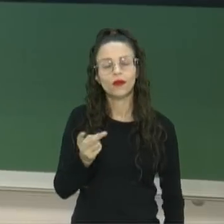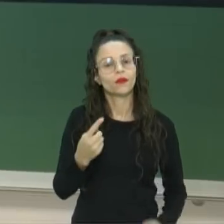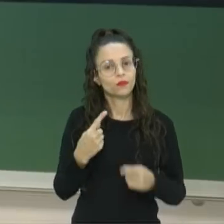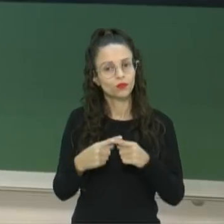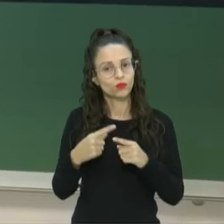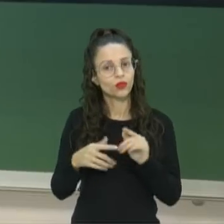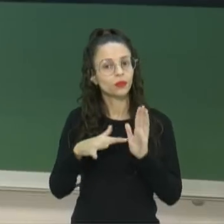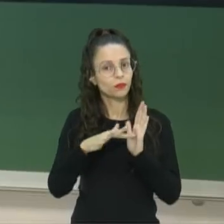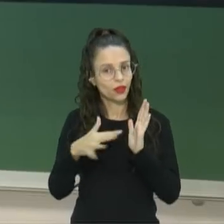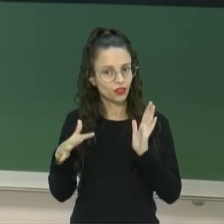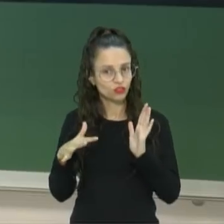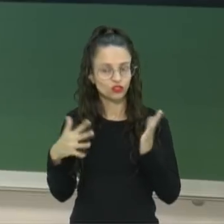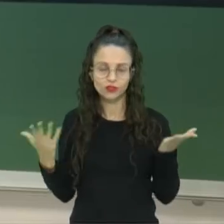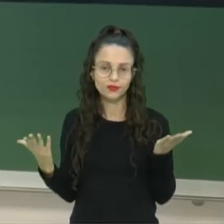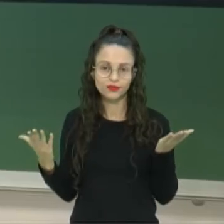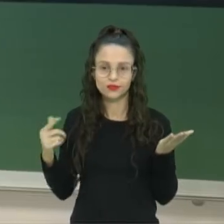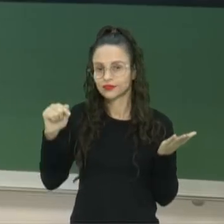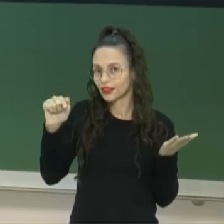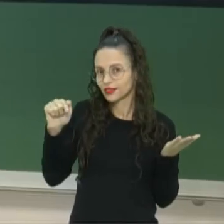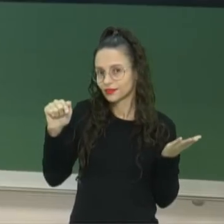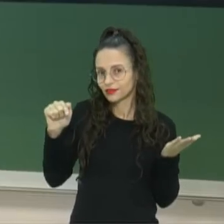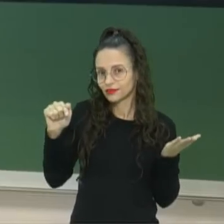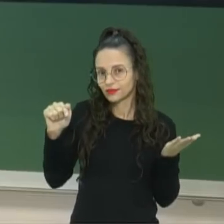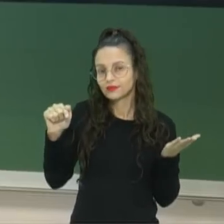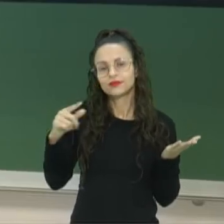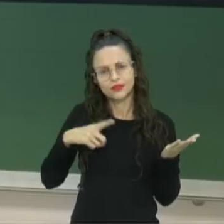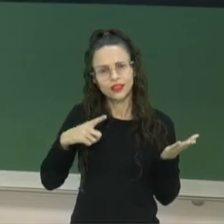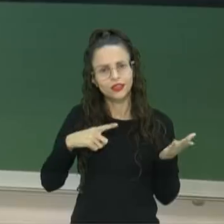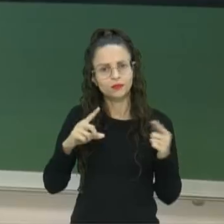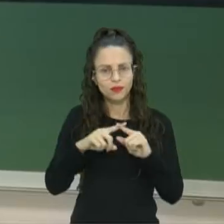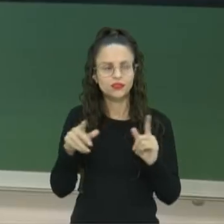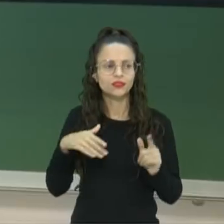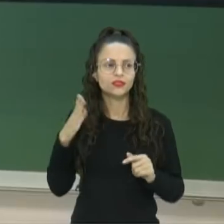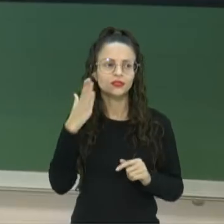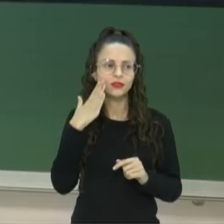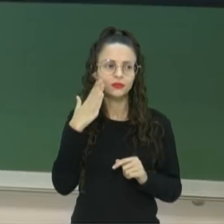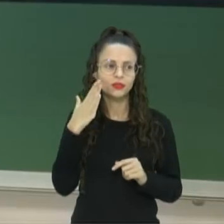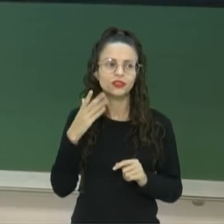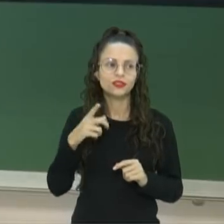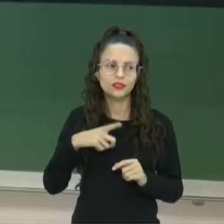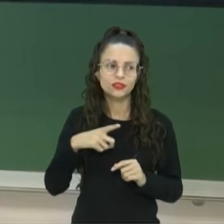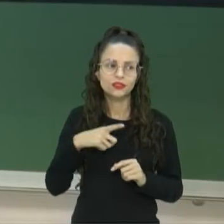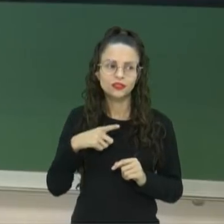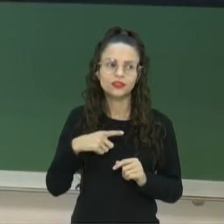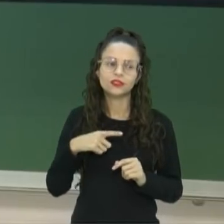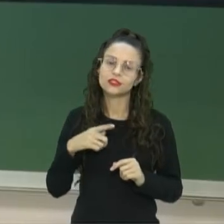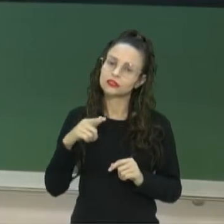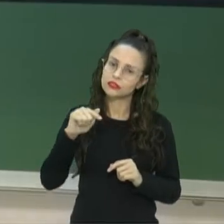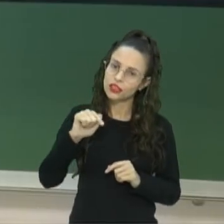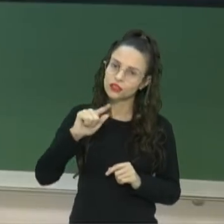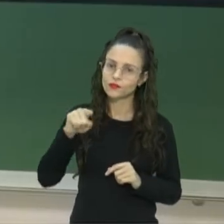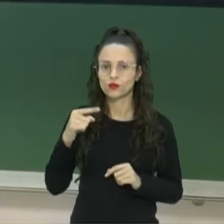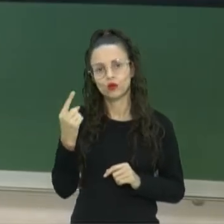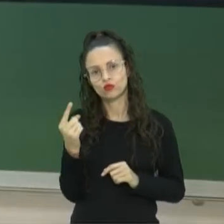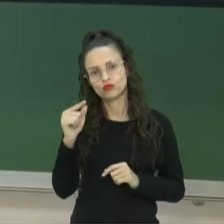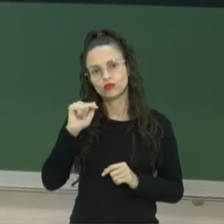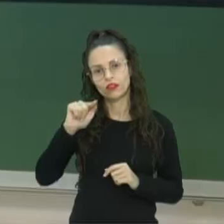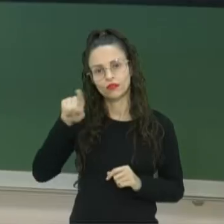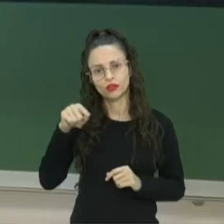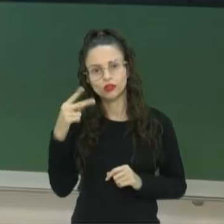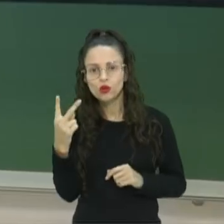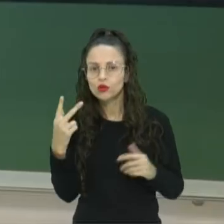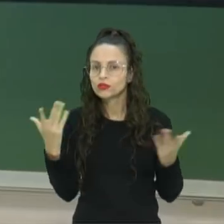é uma média, né? Não existe média 7. Quer dizer, até existe, mas eu quero saber se ele tirou 7, ou é 7,1,